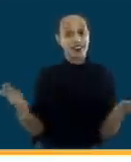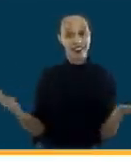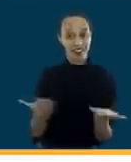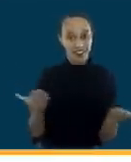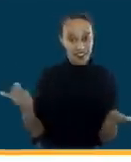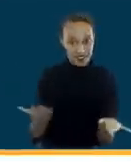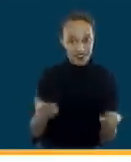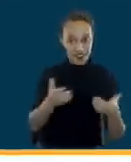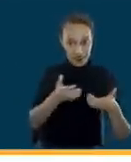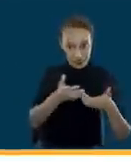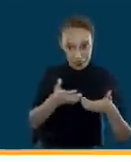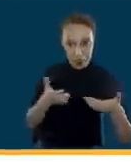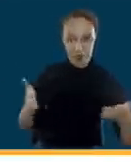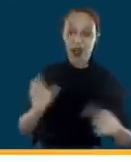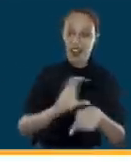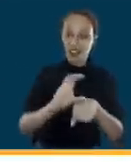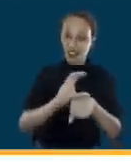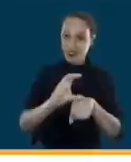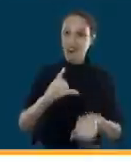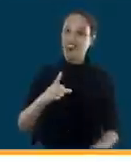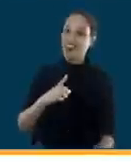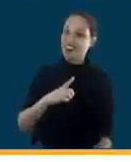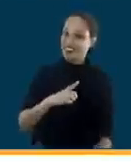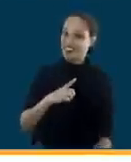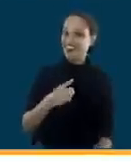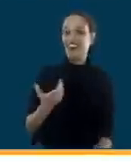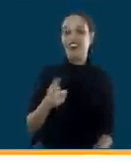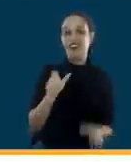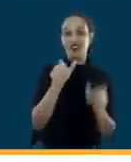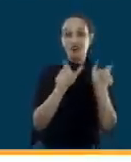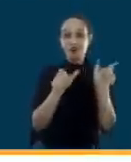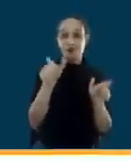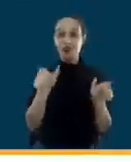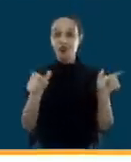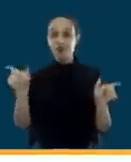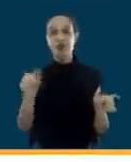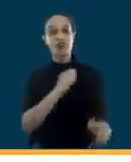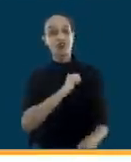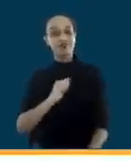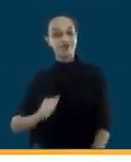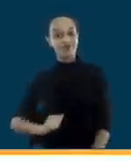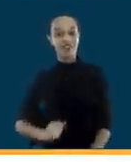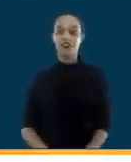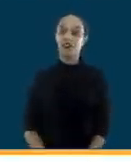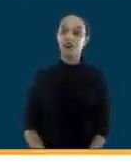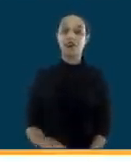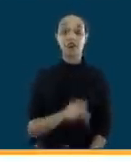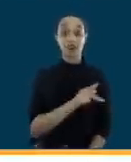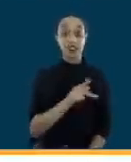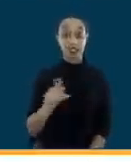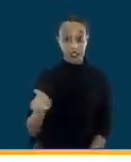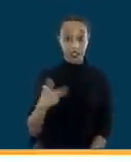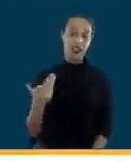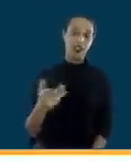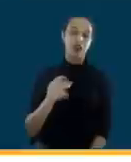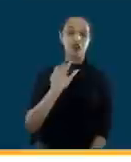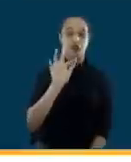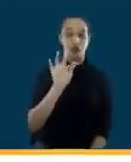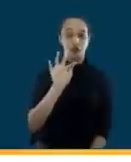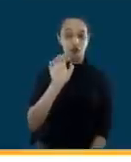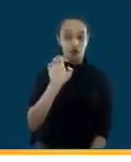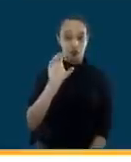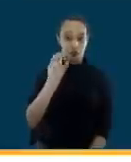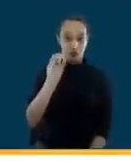abertura do curso, teremos a fala das seguintes autoridades: o presidente do sistema FEComércio RJ,